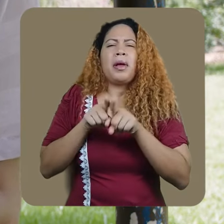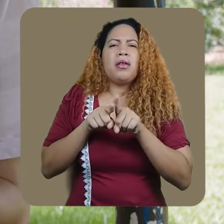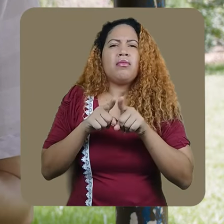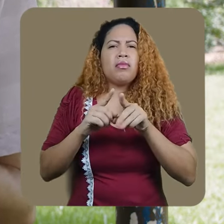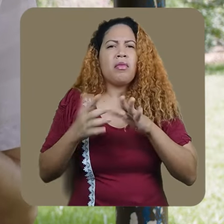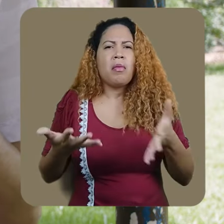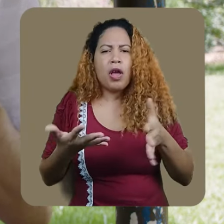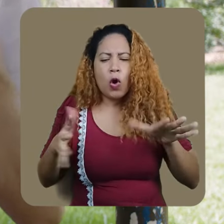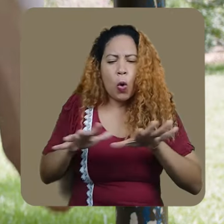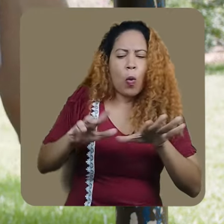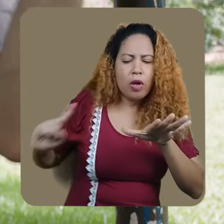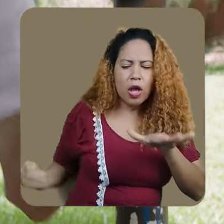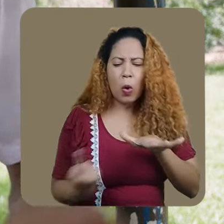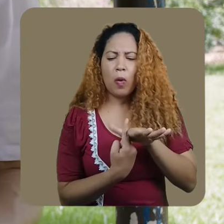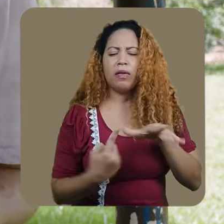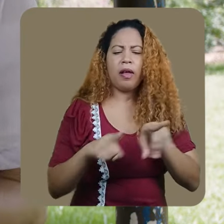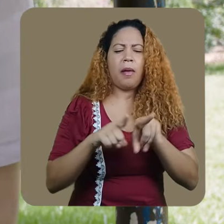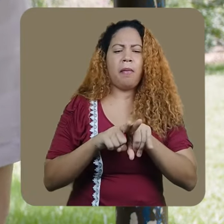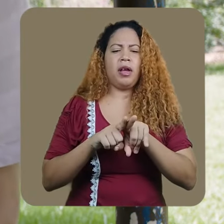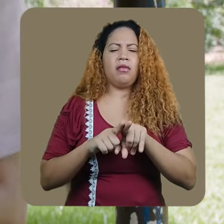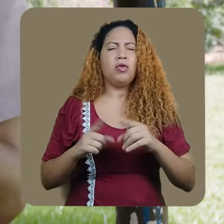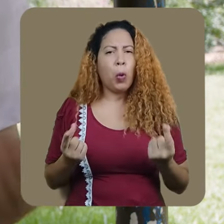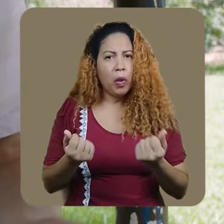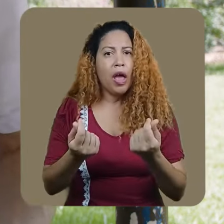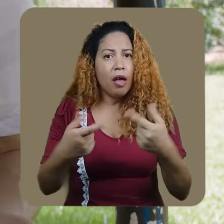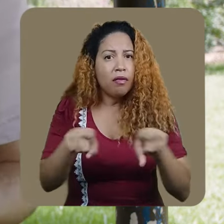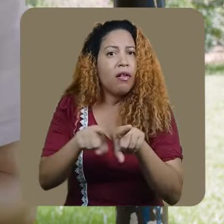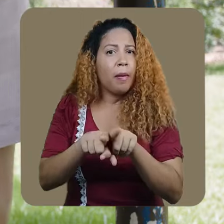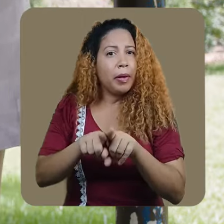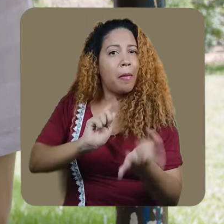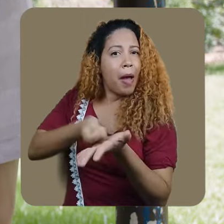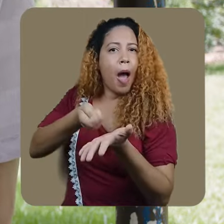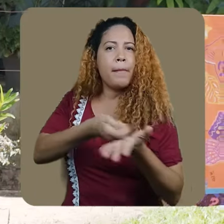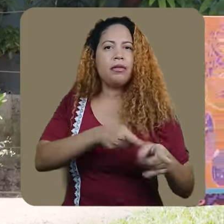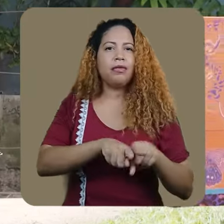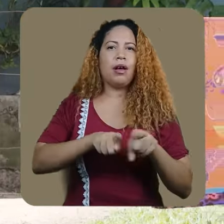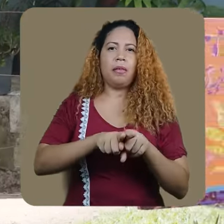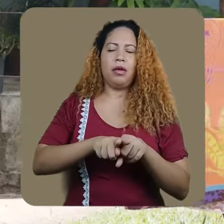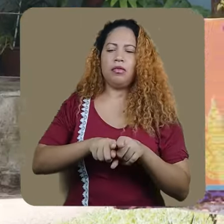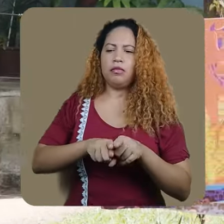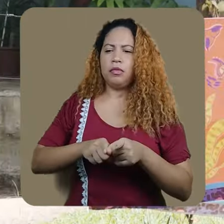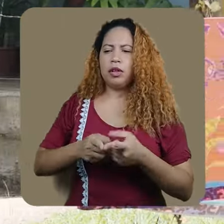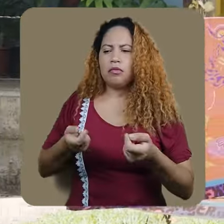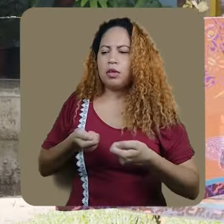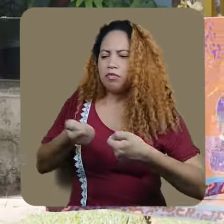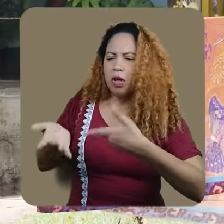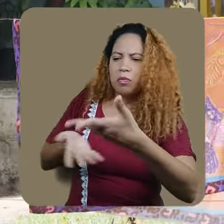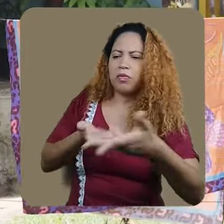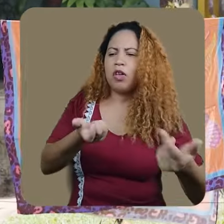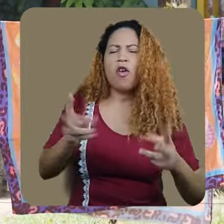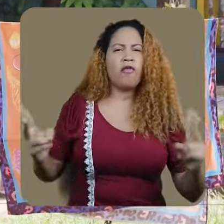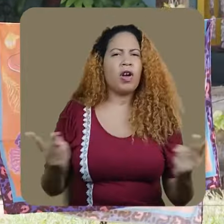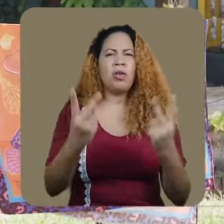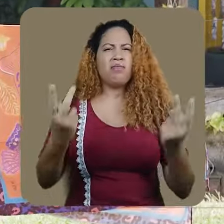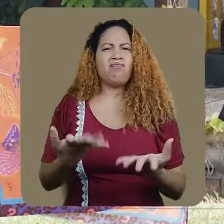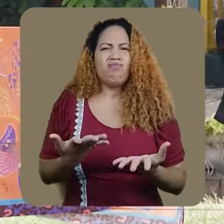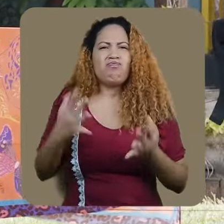nesse sentido de incluir em todos os planos da banda, né? Inclusive nos planos financeiros, né? E a partir do momento que você compartilha valores, não